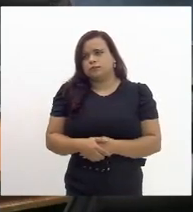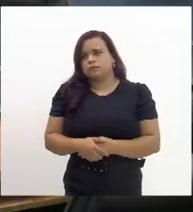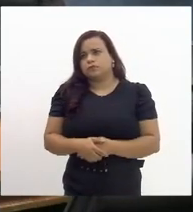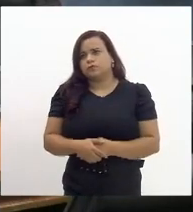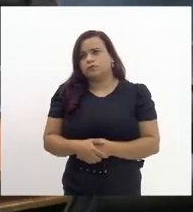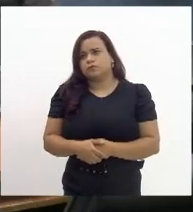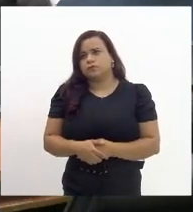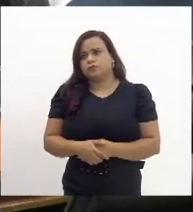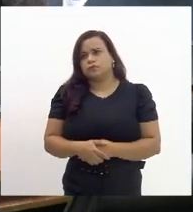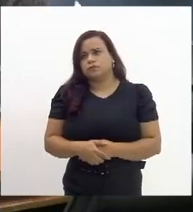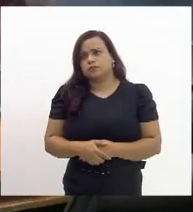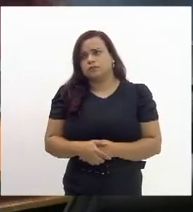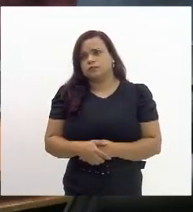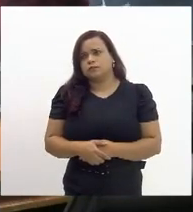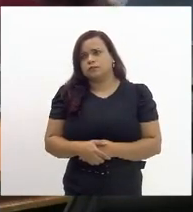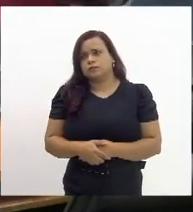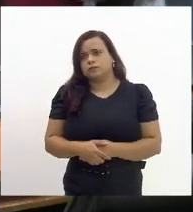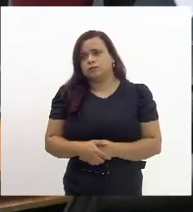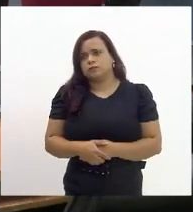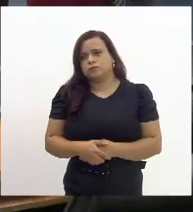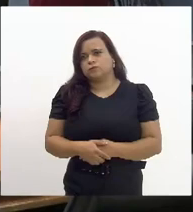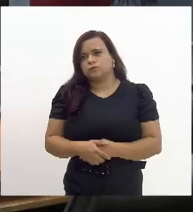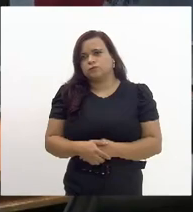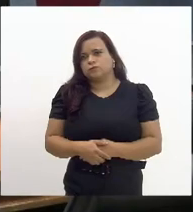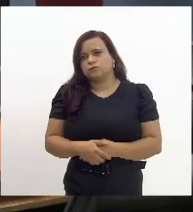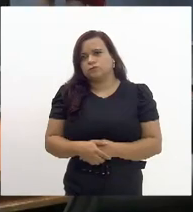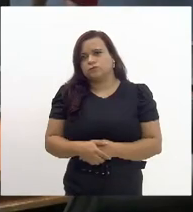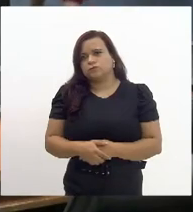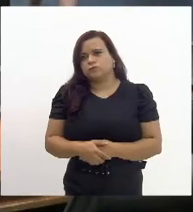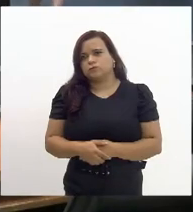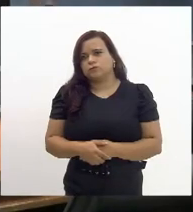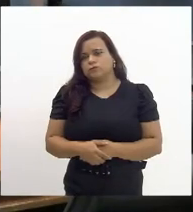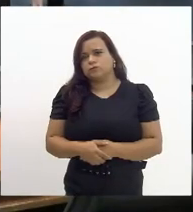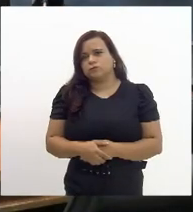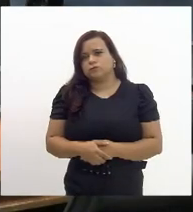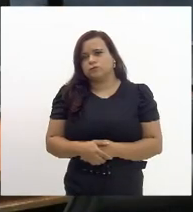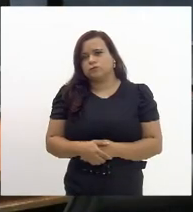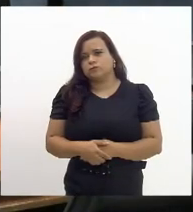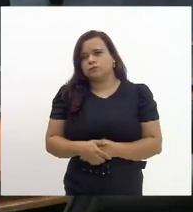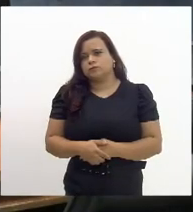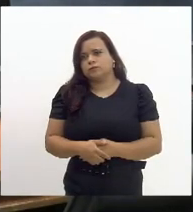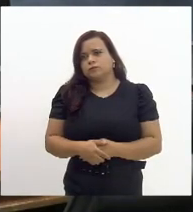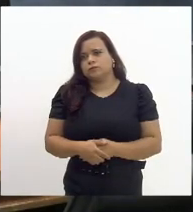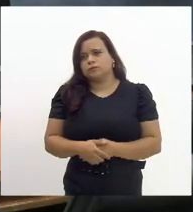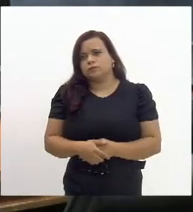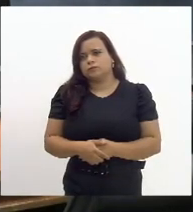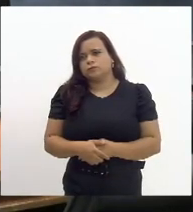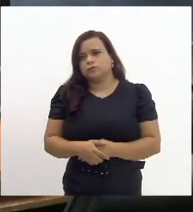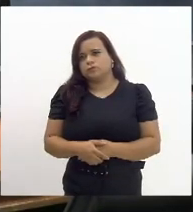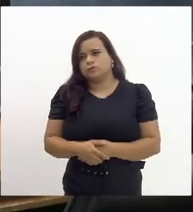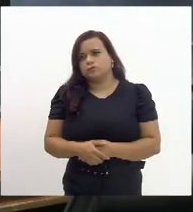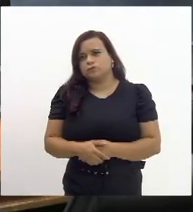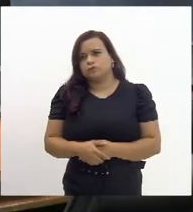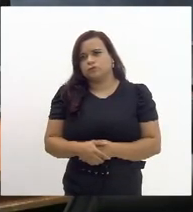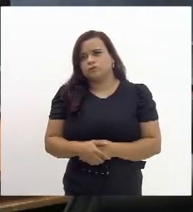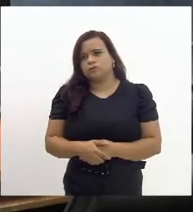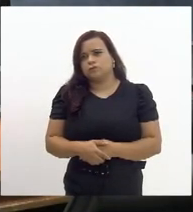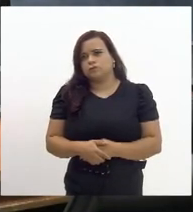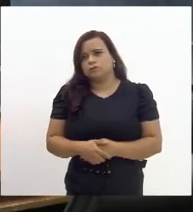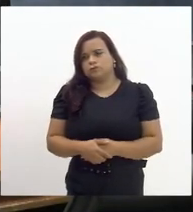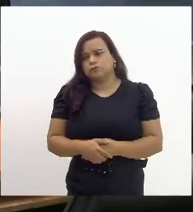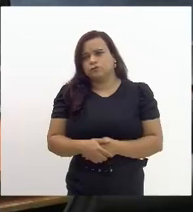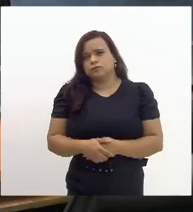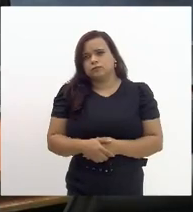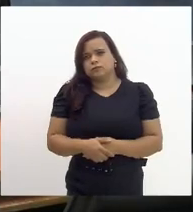A determinação. ações que tratam cabos somente... Não, deixa eu